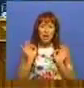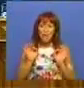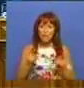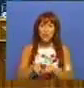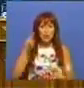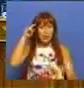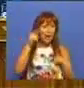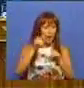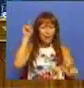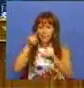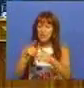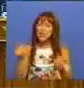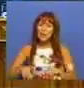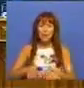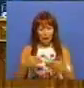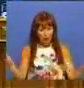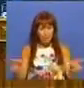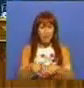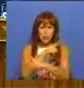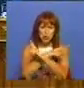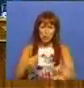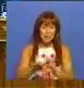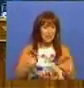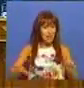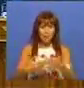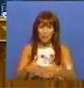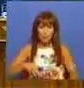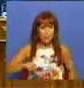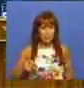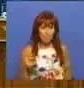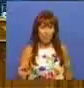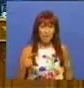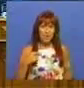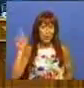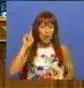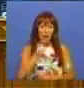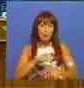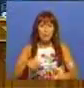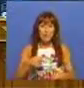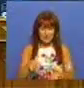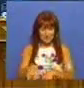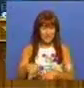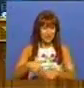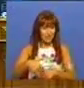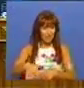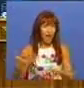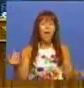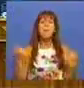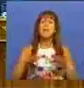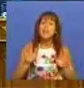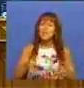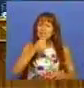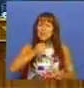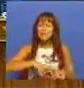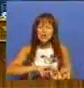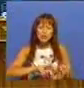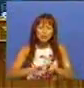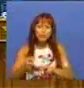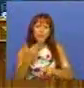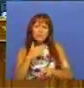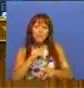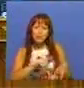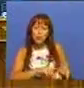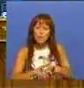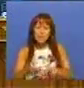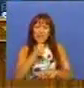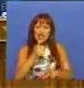de metas, estamos até abertos à proibição, como propõem os Verdes, à proibição a prazo desta utilização, mas é preciso medidas transitórias e medidas